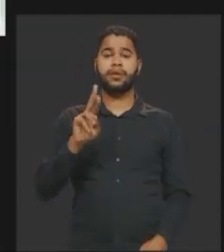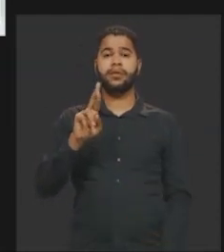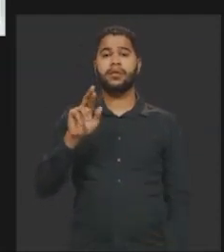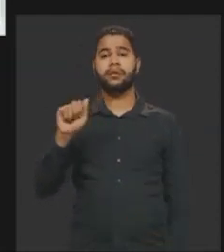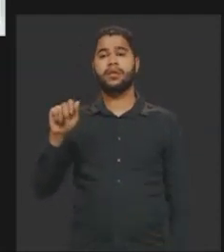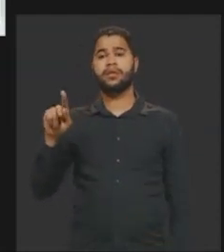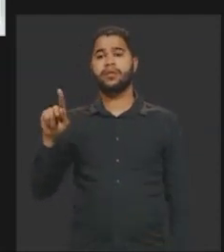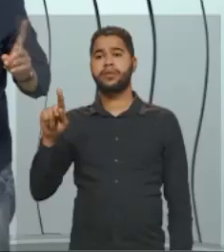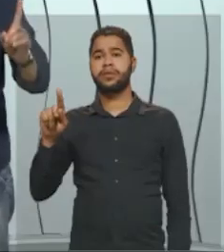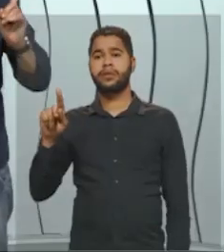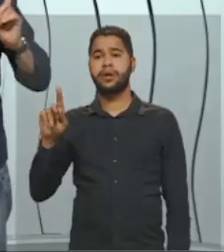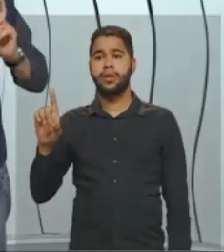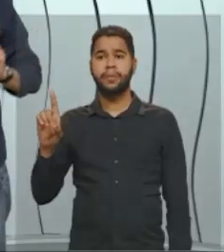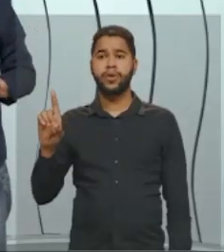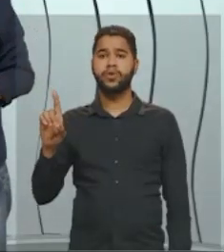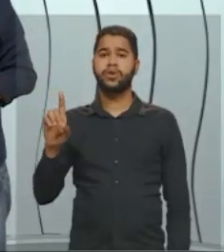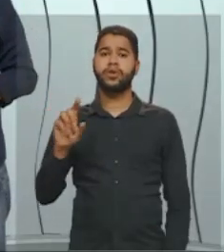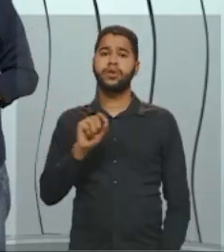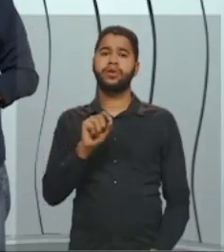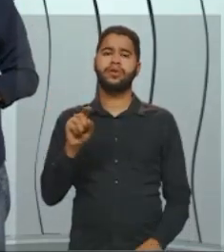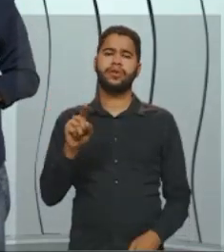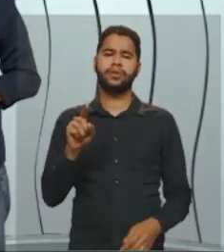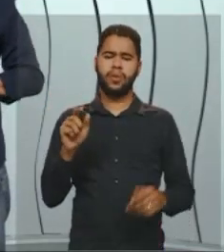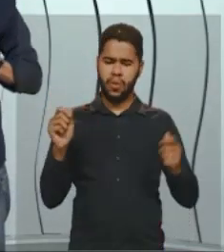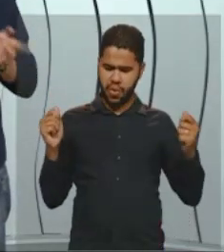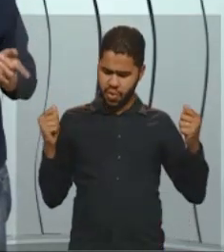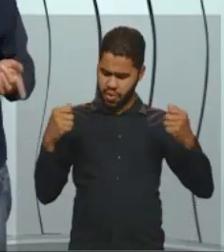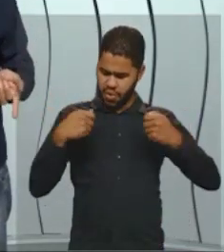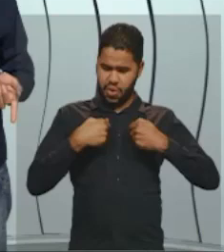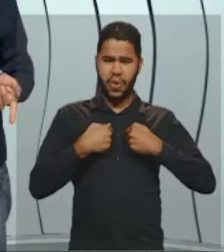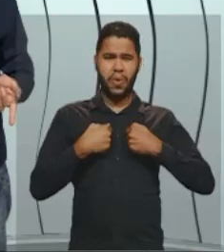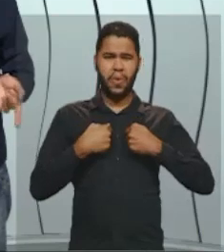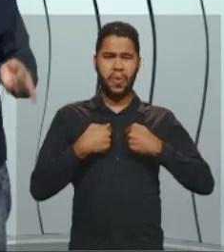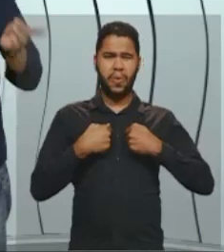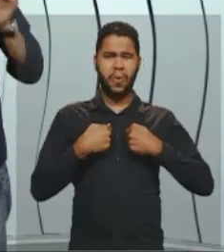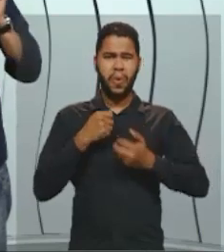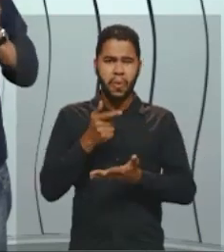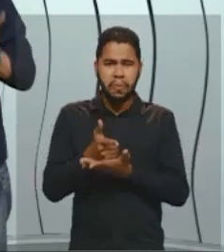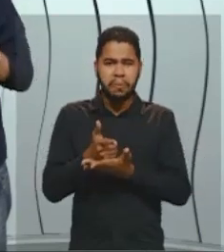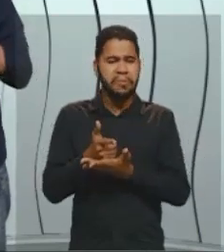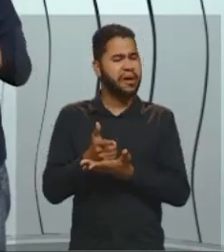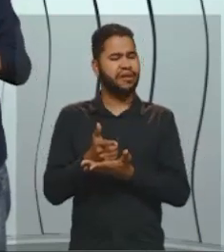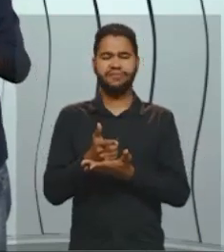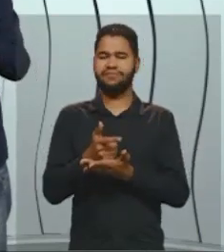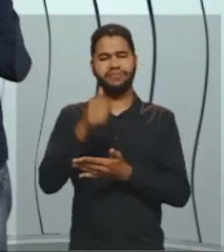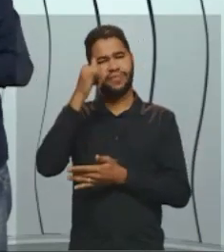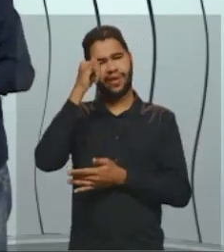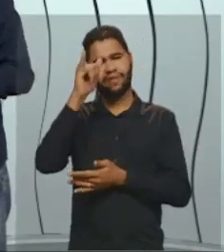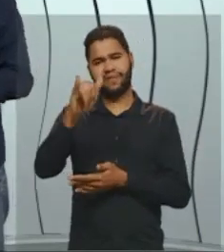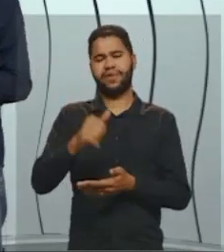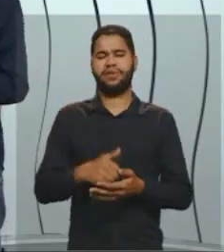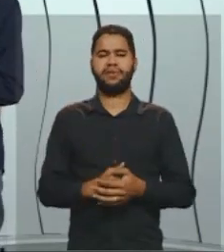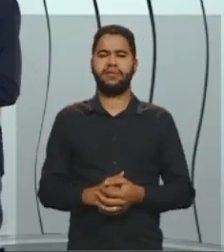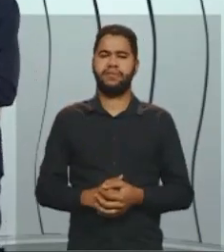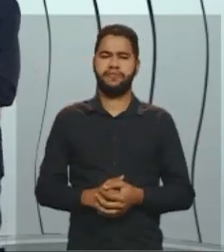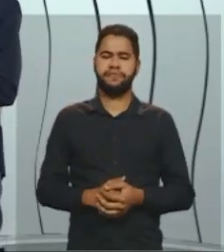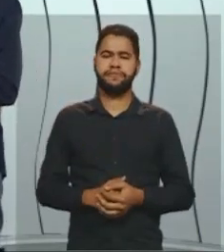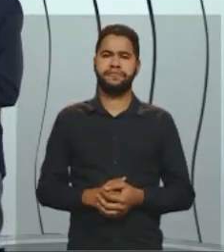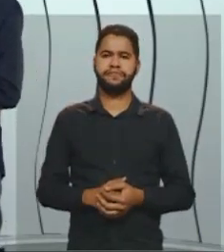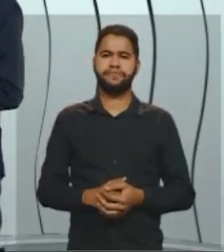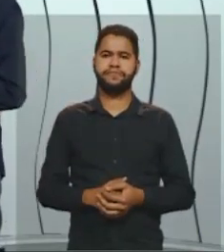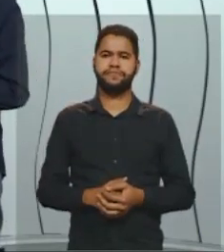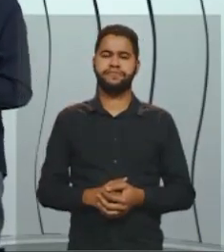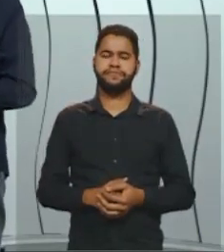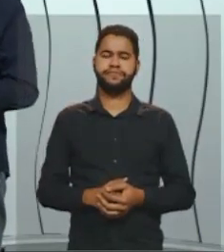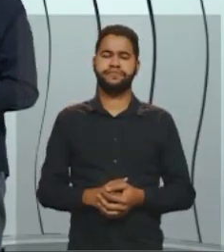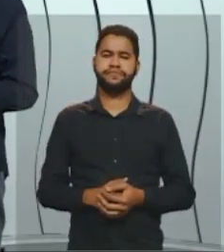strangled, então não compre um casaco de pele. So, don't buy a fur coat. Fur